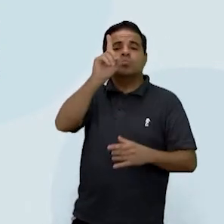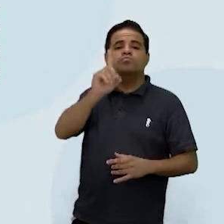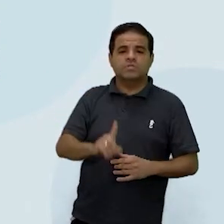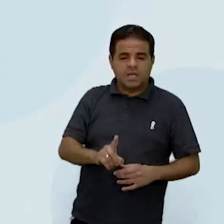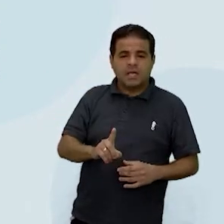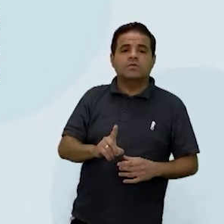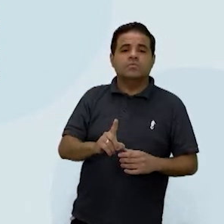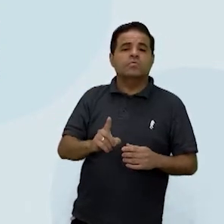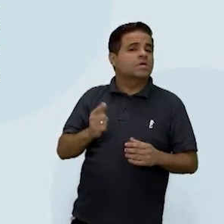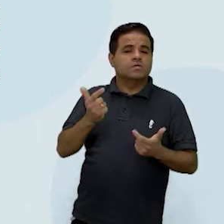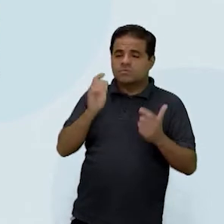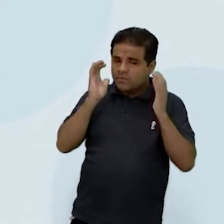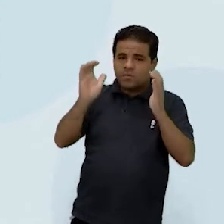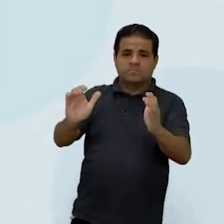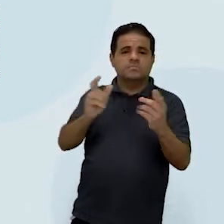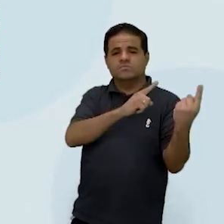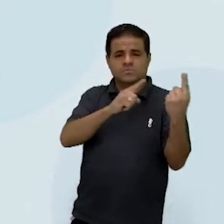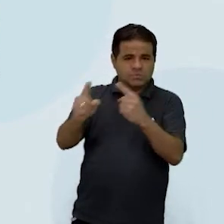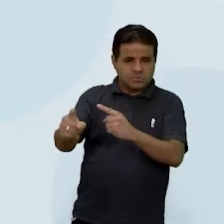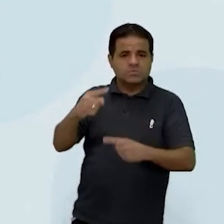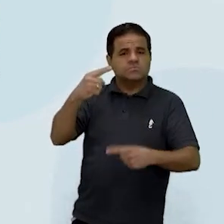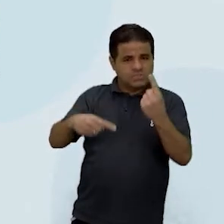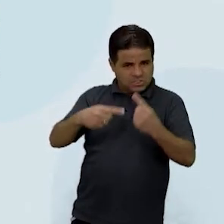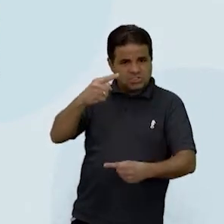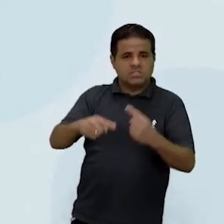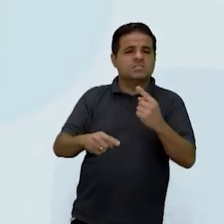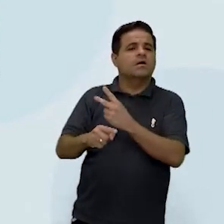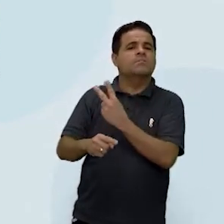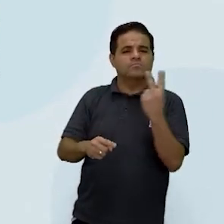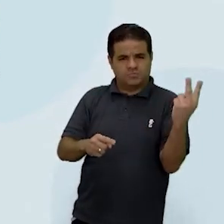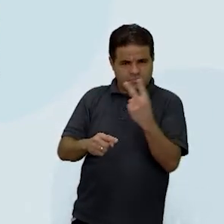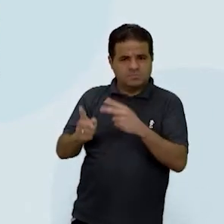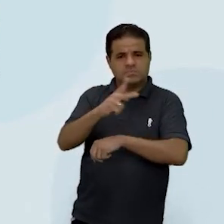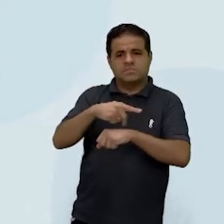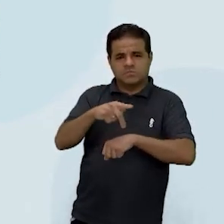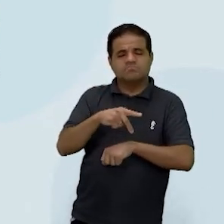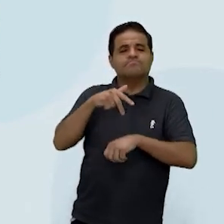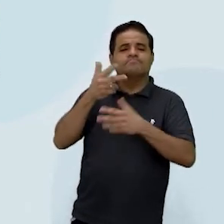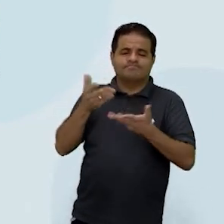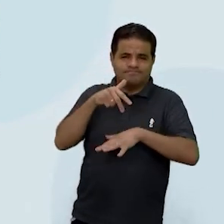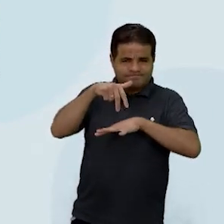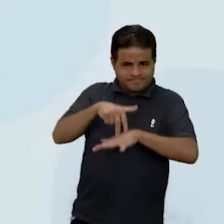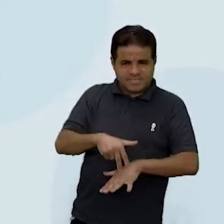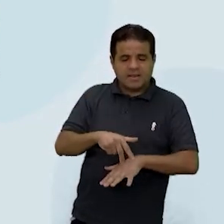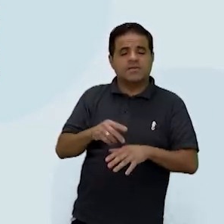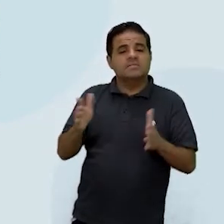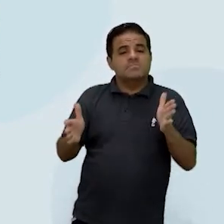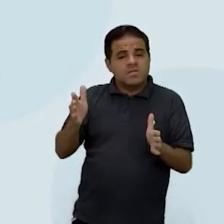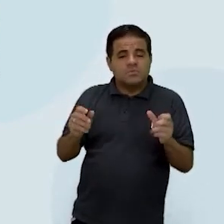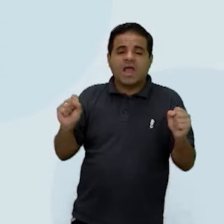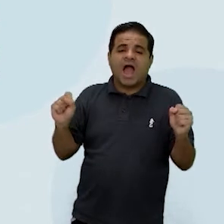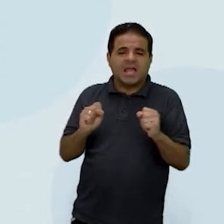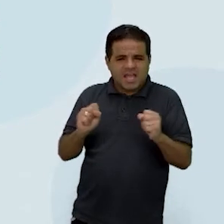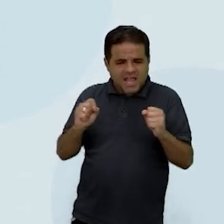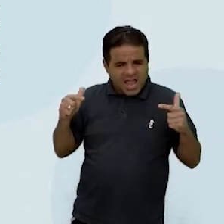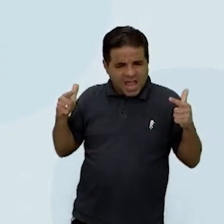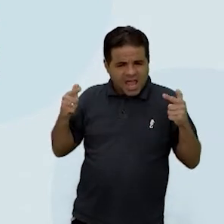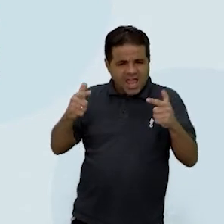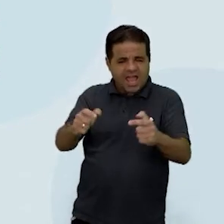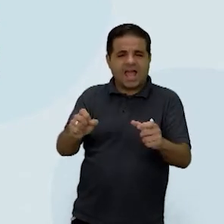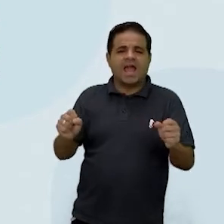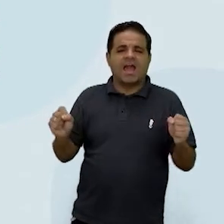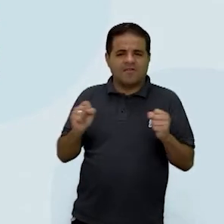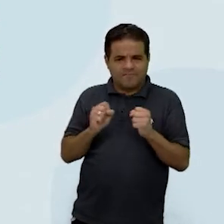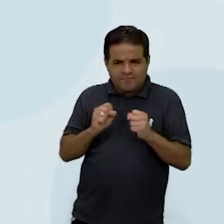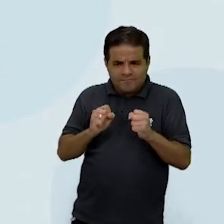foi violado com as políticas praticadas pelas potências que protagonizaram a Guerra Fria. Em